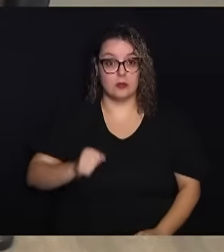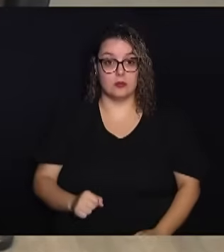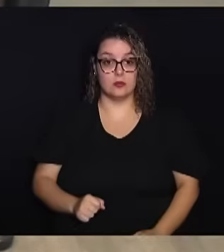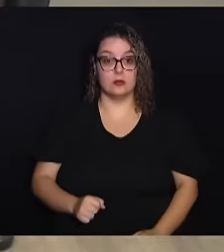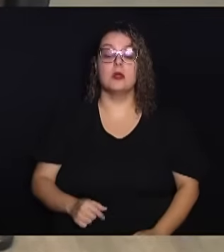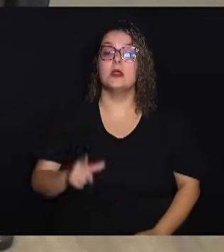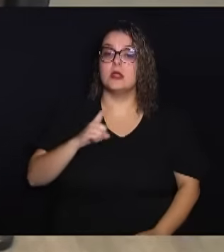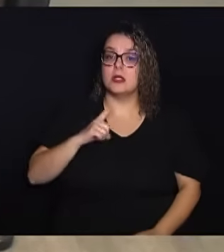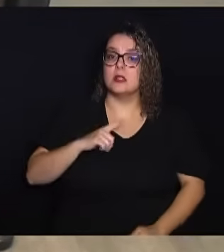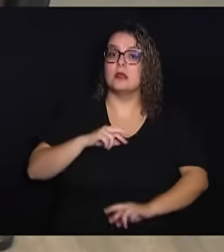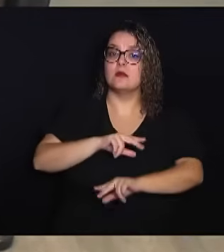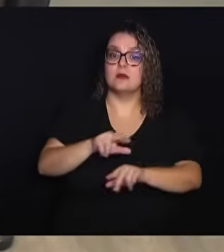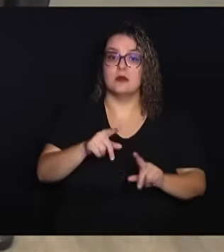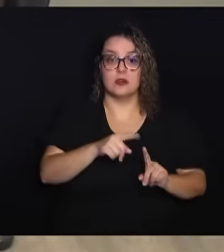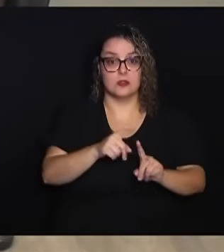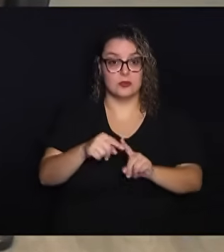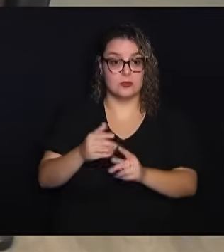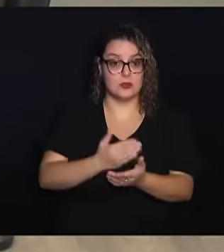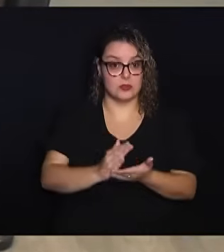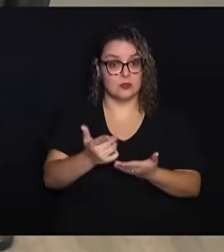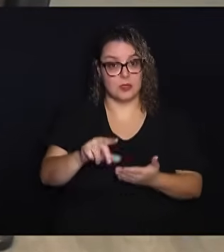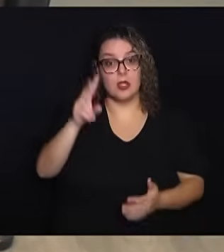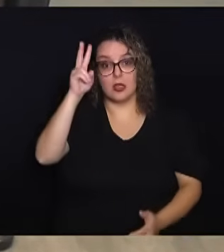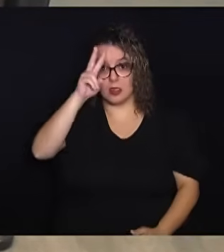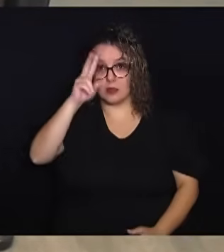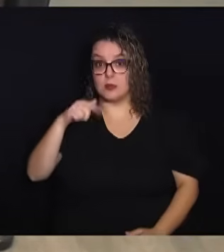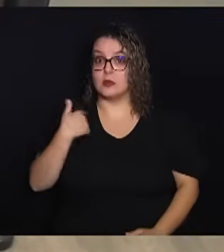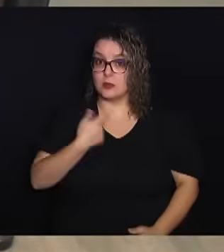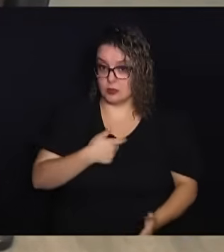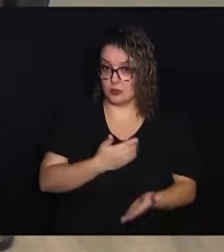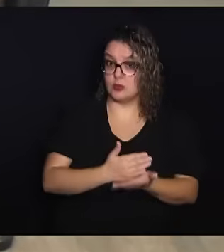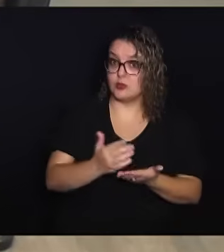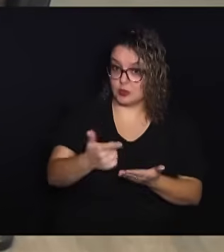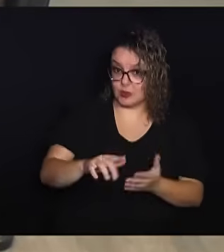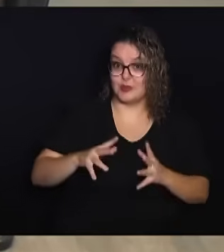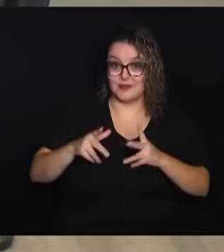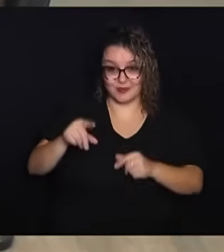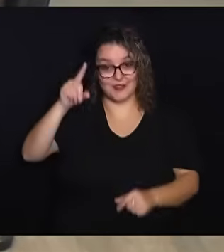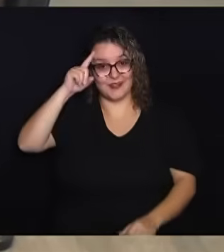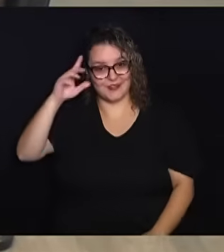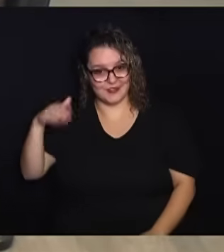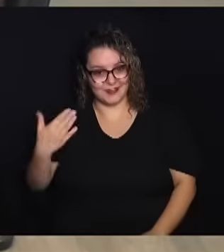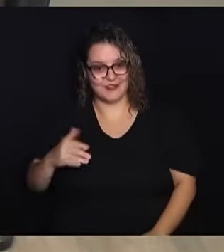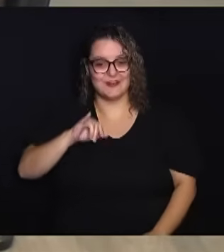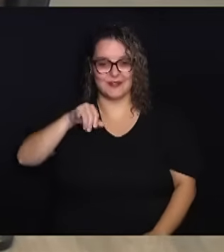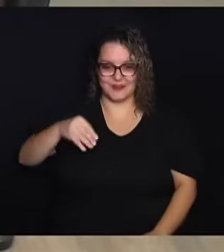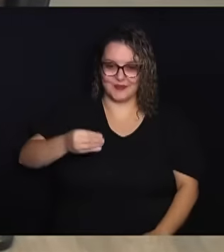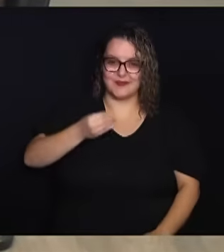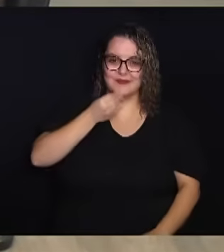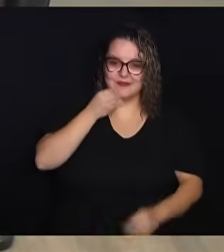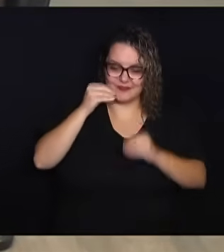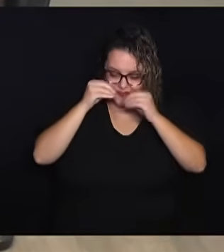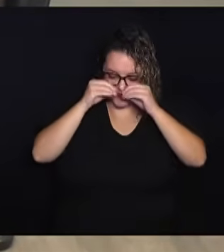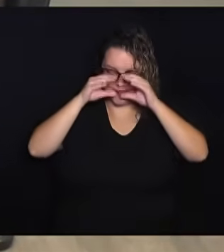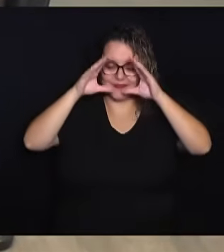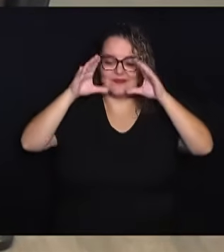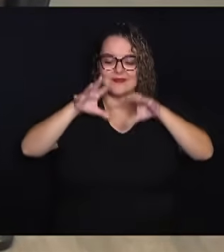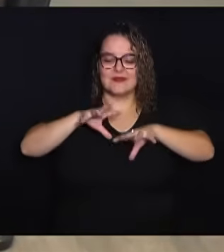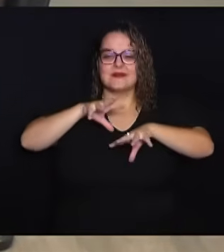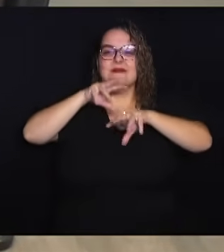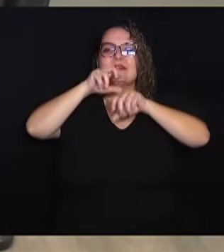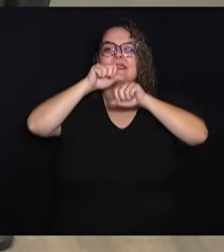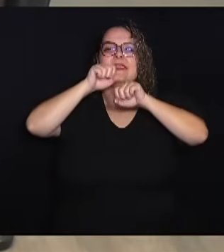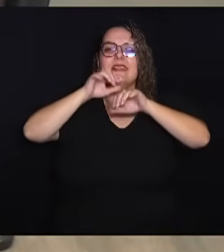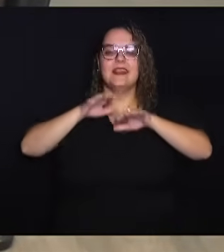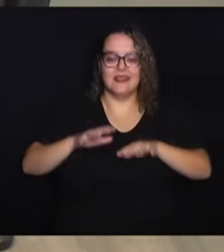e tem vários tipos de recomeço. Lembrando que a gente recomeça todos os dias com a oportunidade de abrir os olhos e respirar para